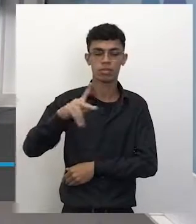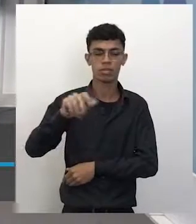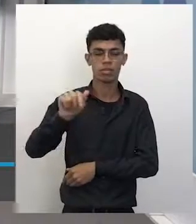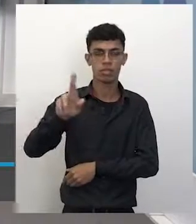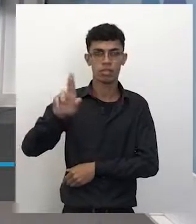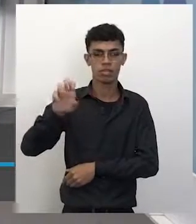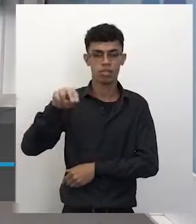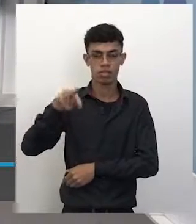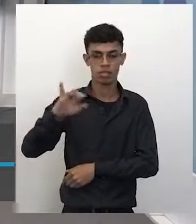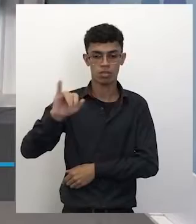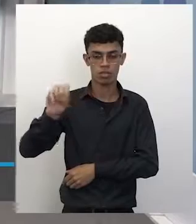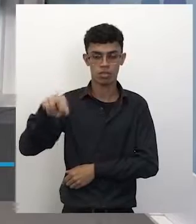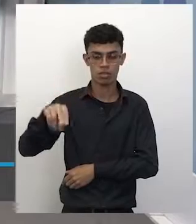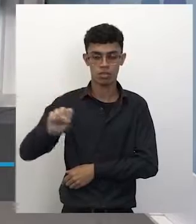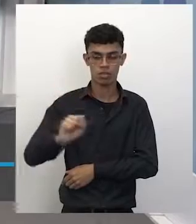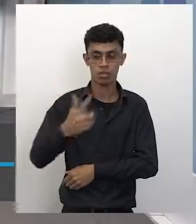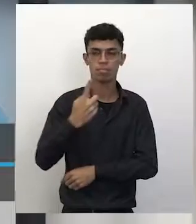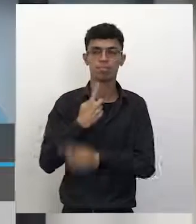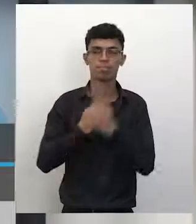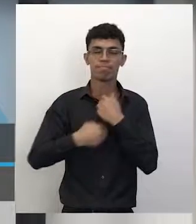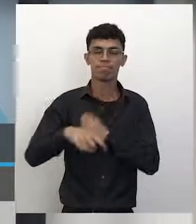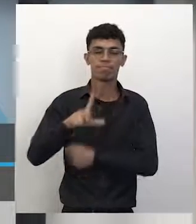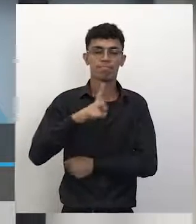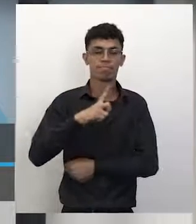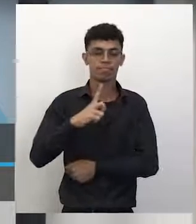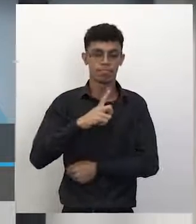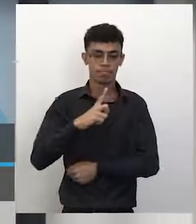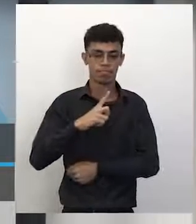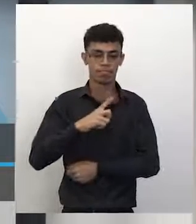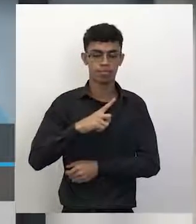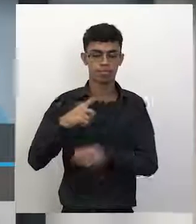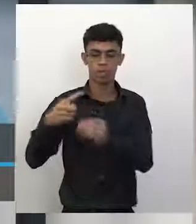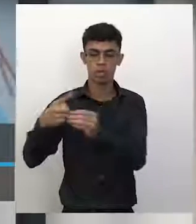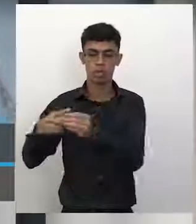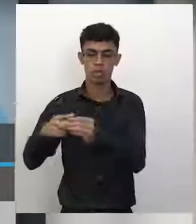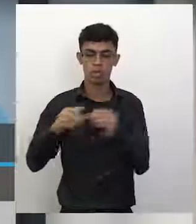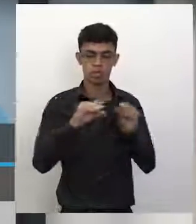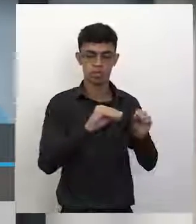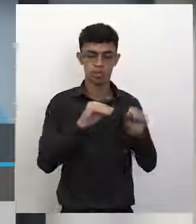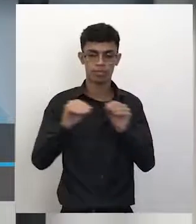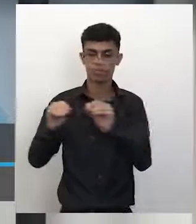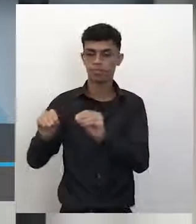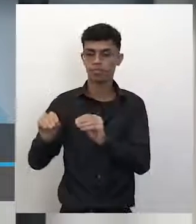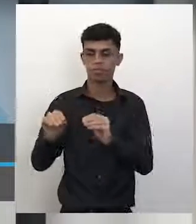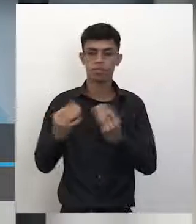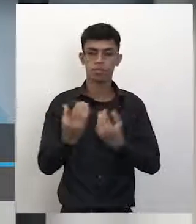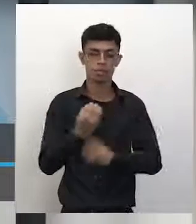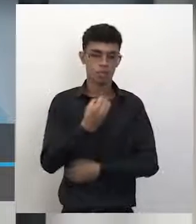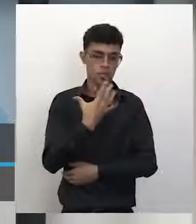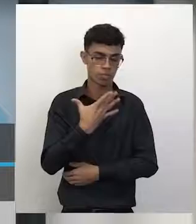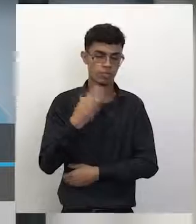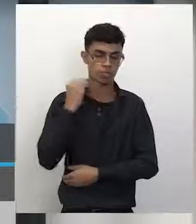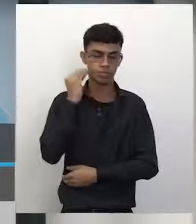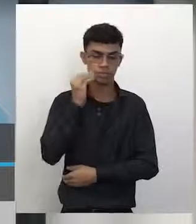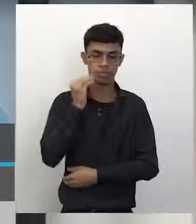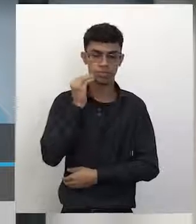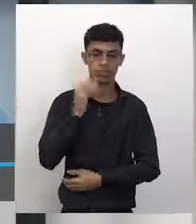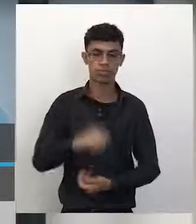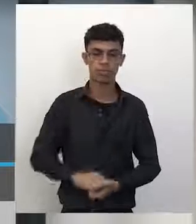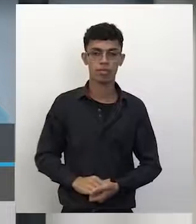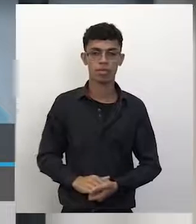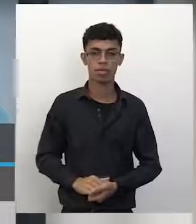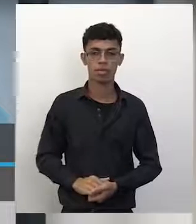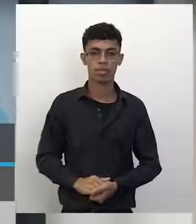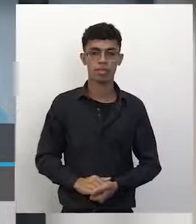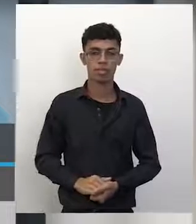Parintins. Nossa, eu tenho morro de vontade de ir também. Deve ser, assim, um espetáculo. Bom, trouxe